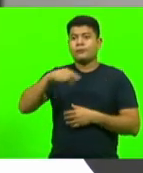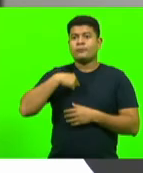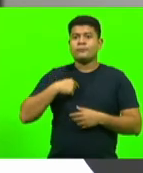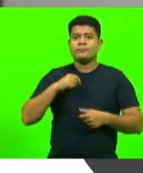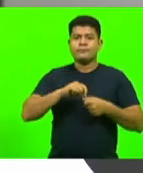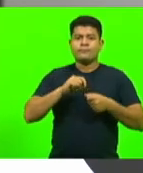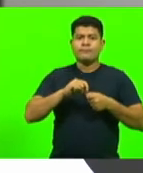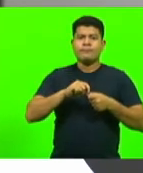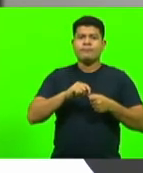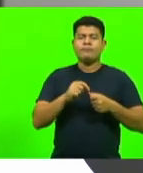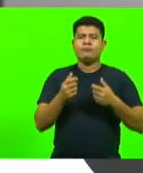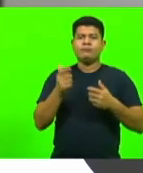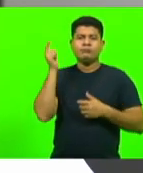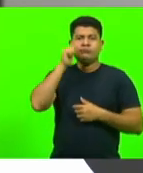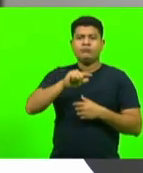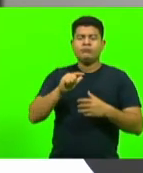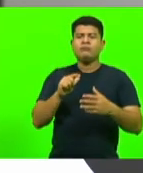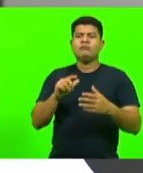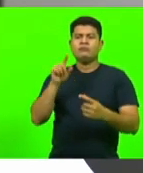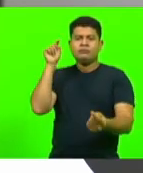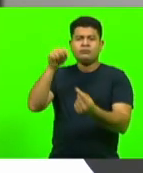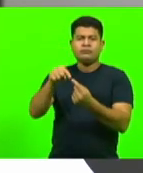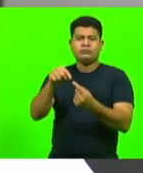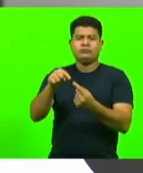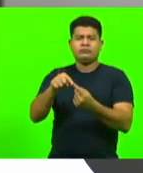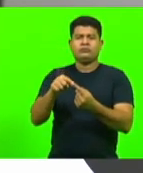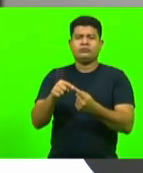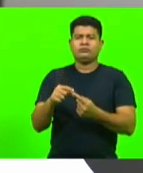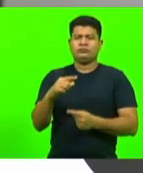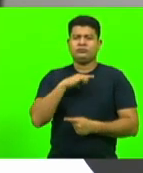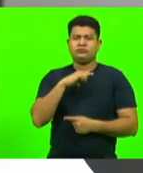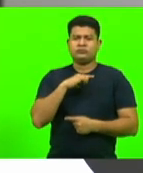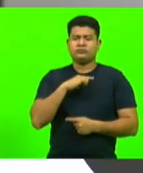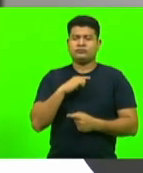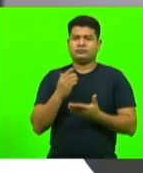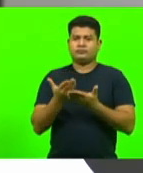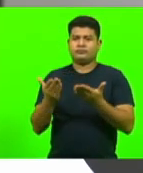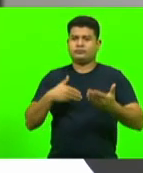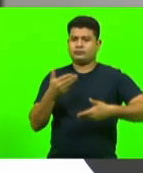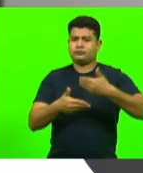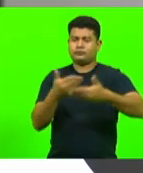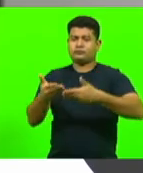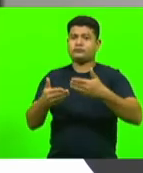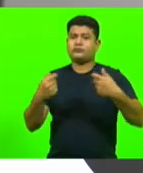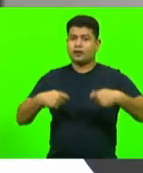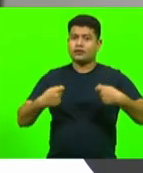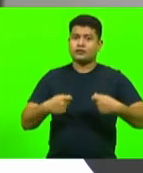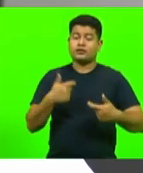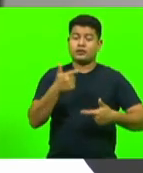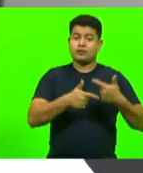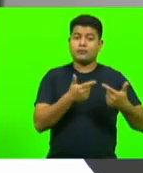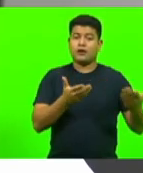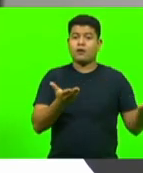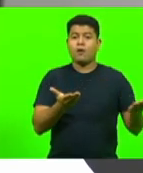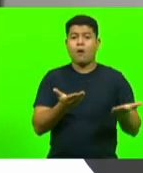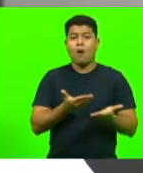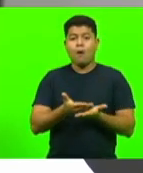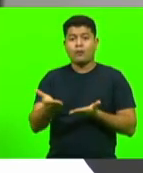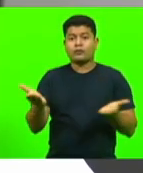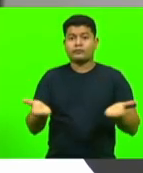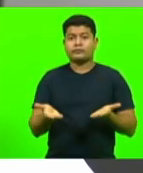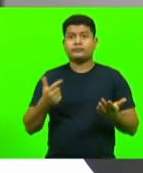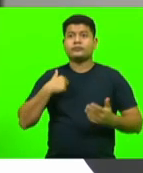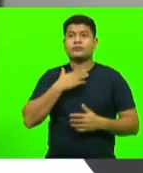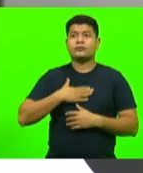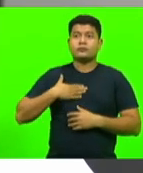fazemos para que isso aconteça nós temos o desdobramento de todas essas ações Oi eu gostaria de saber